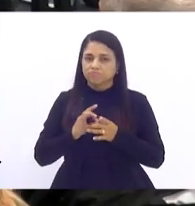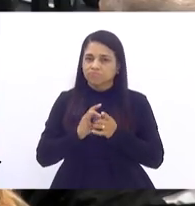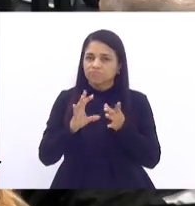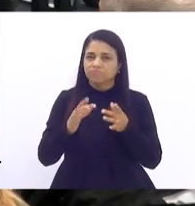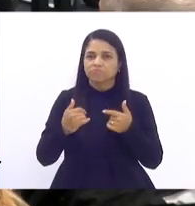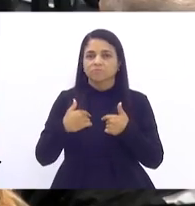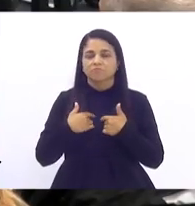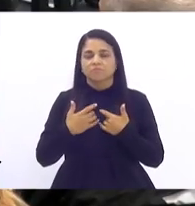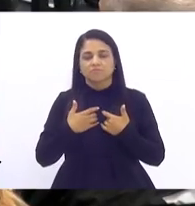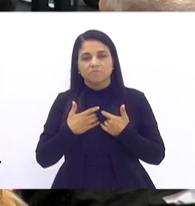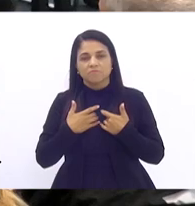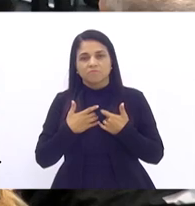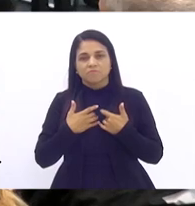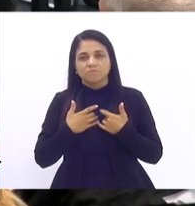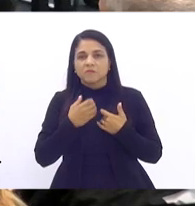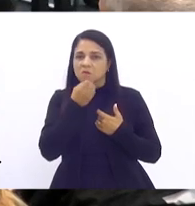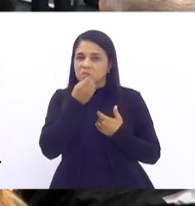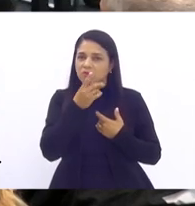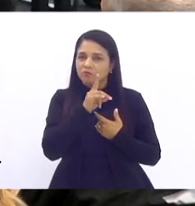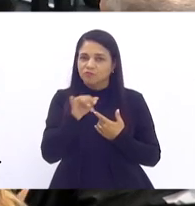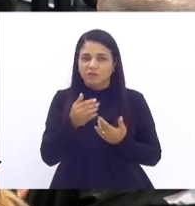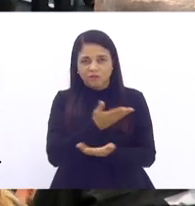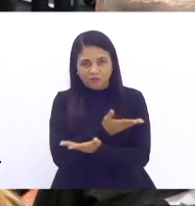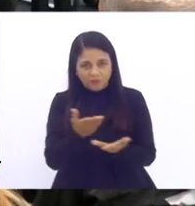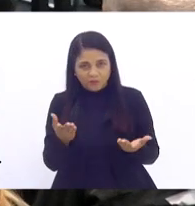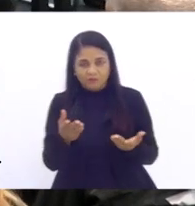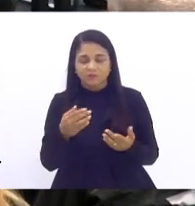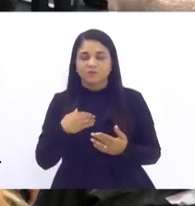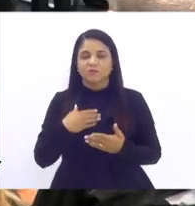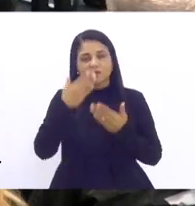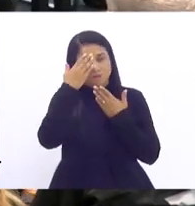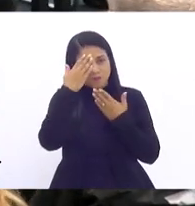e Bom dia a todos